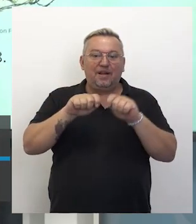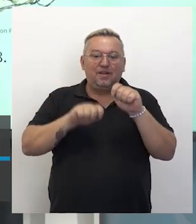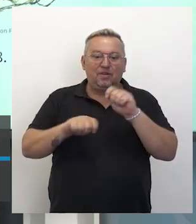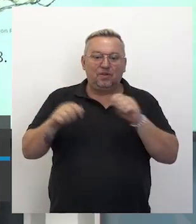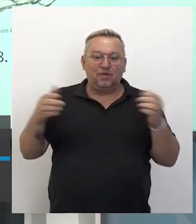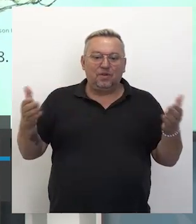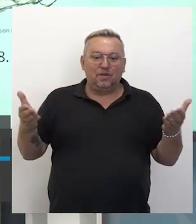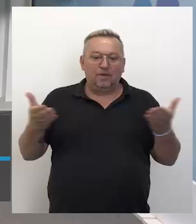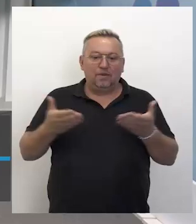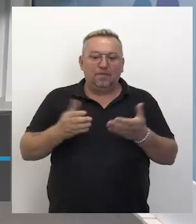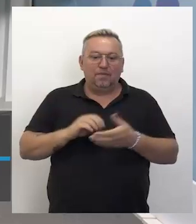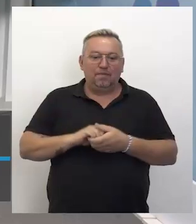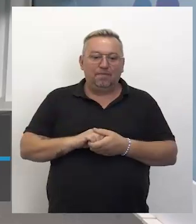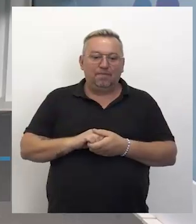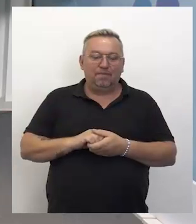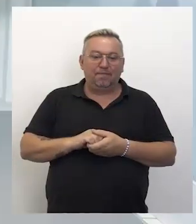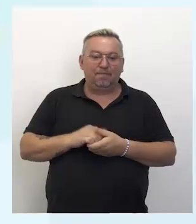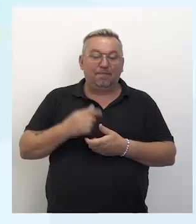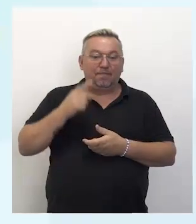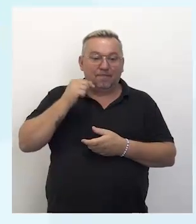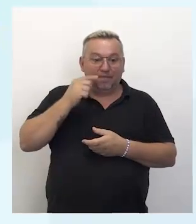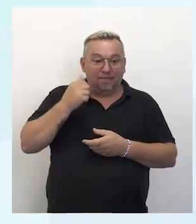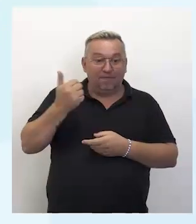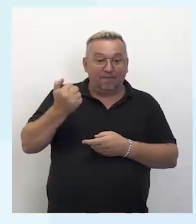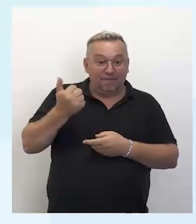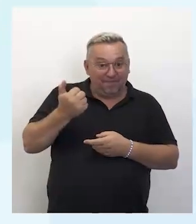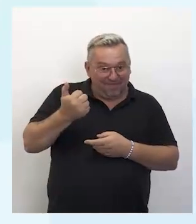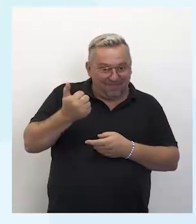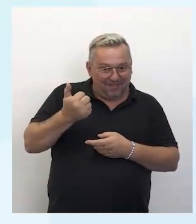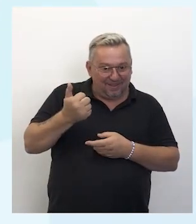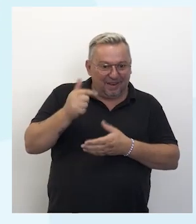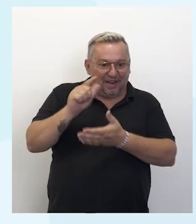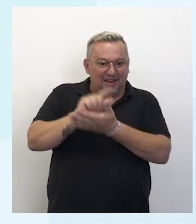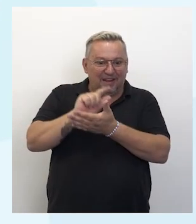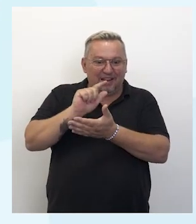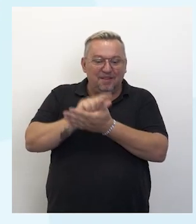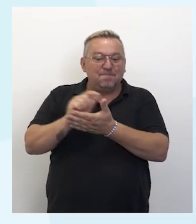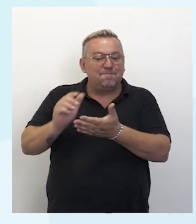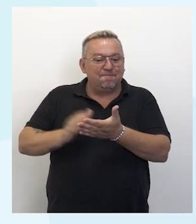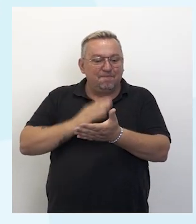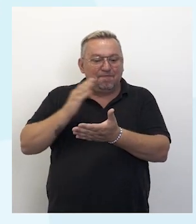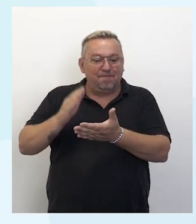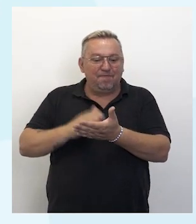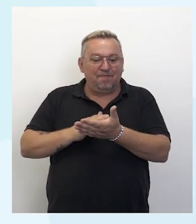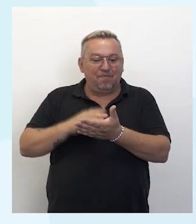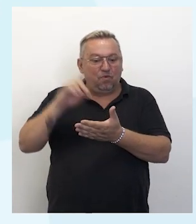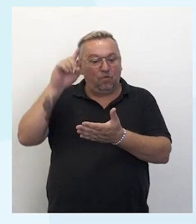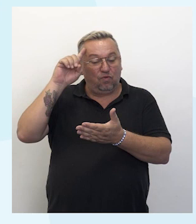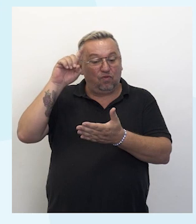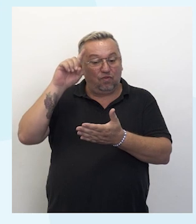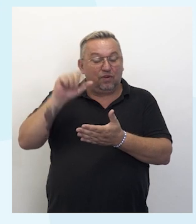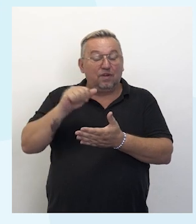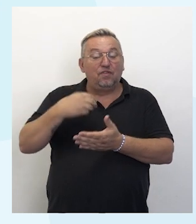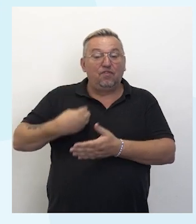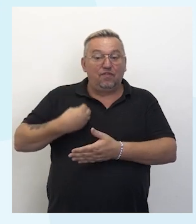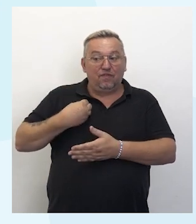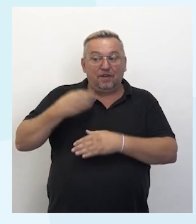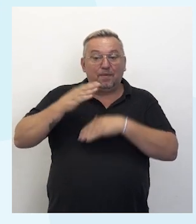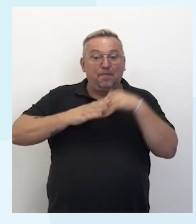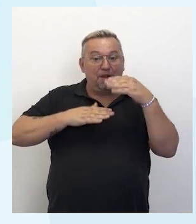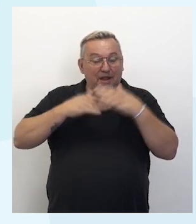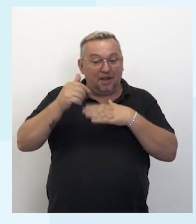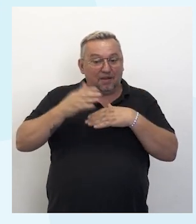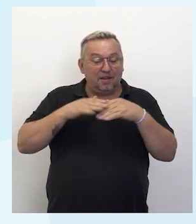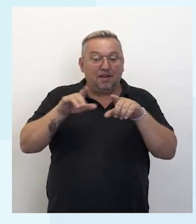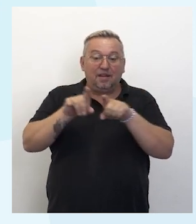Maria Fernanda? Vamos lá, lápis ou caneta, como sempre, papel ou caderno, diário de práticas e vivências, se vocês